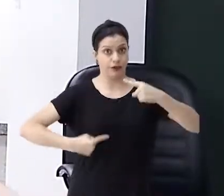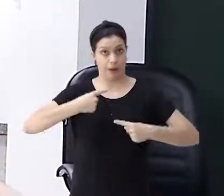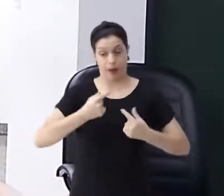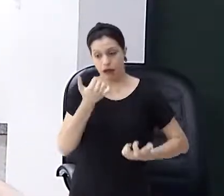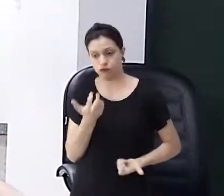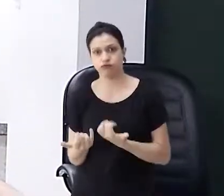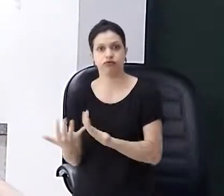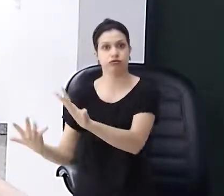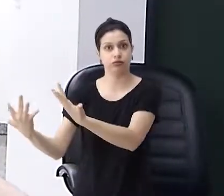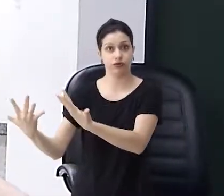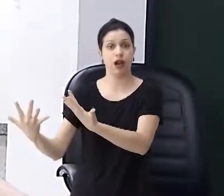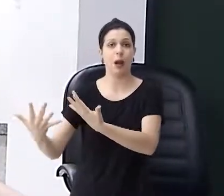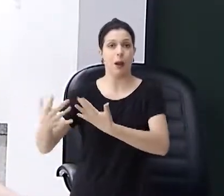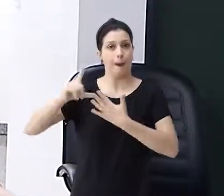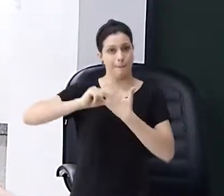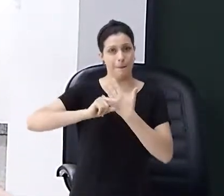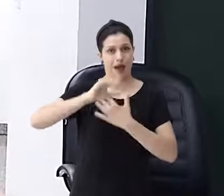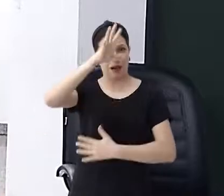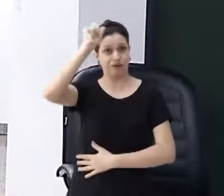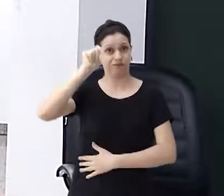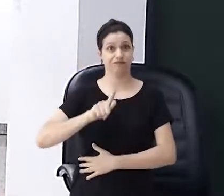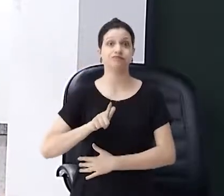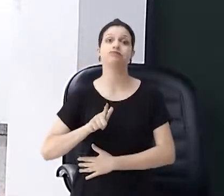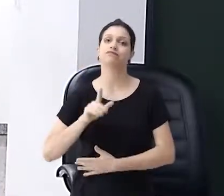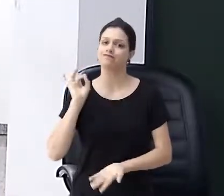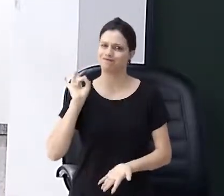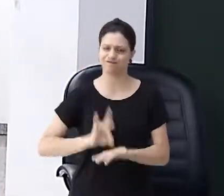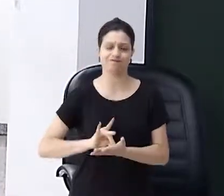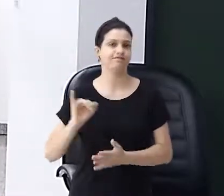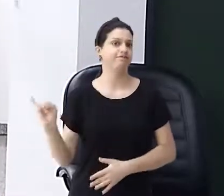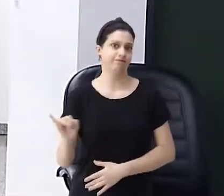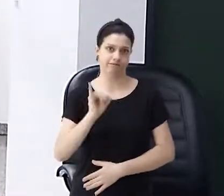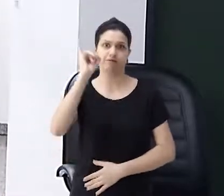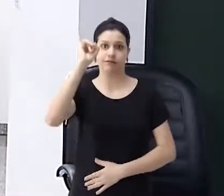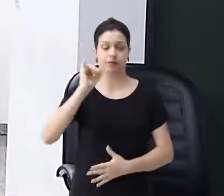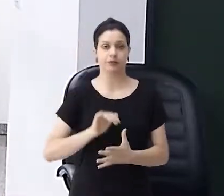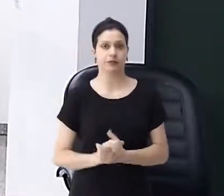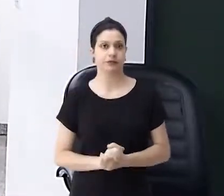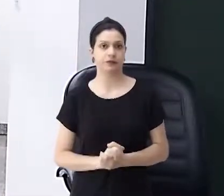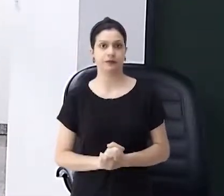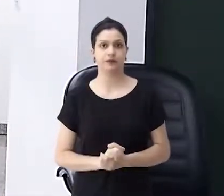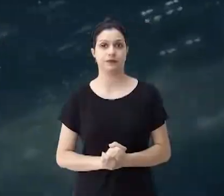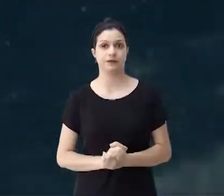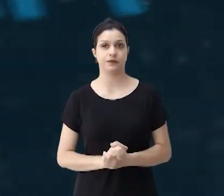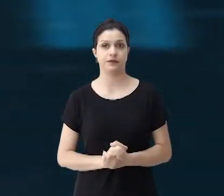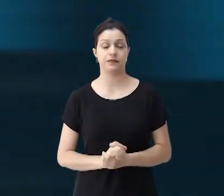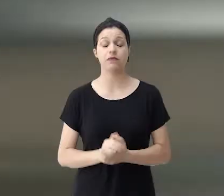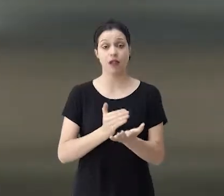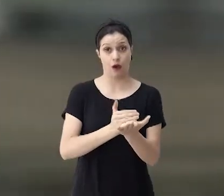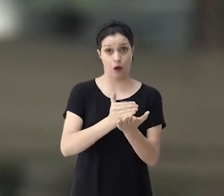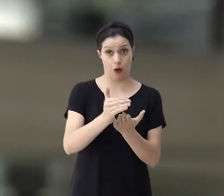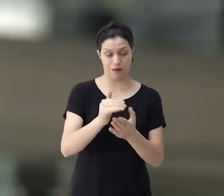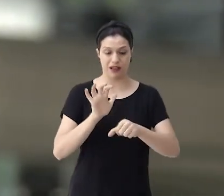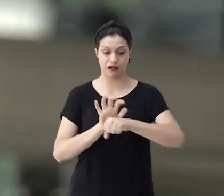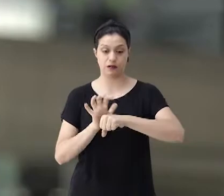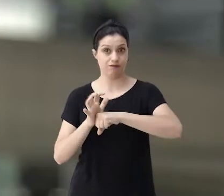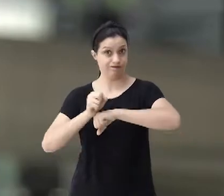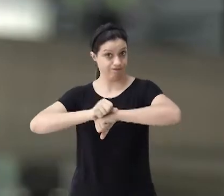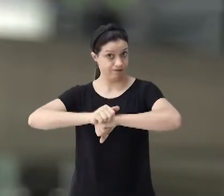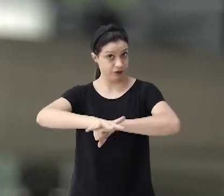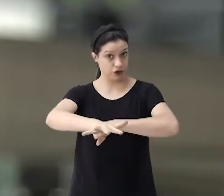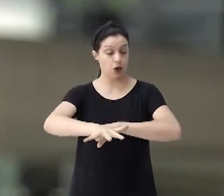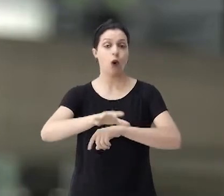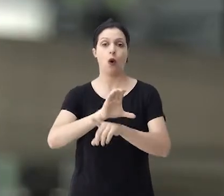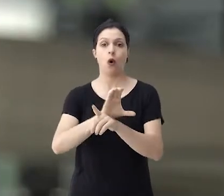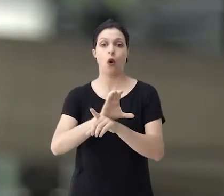Debater hoje as queimadas no Pantanal do Mato Grosso do Sul realmente é super importante. No começo